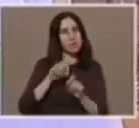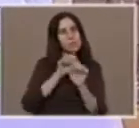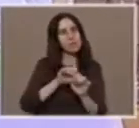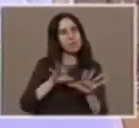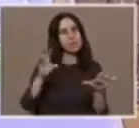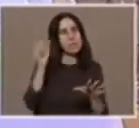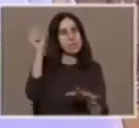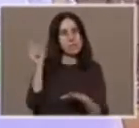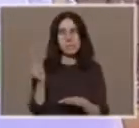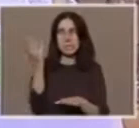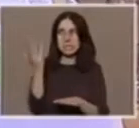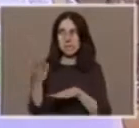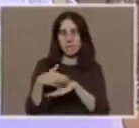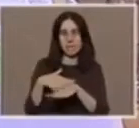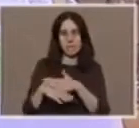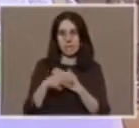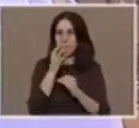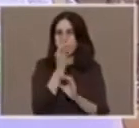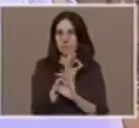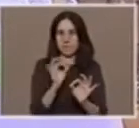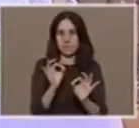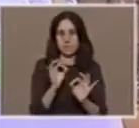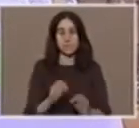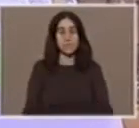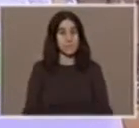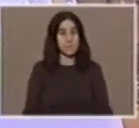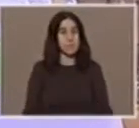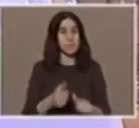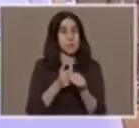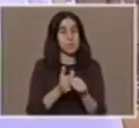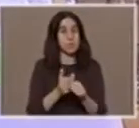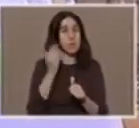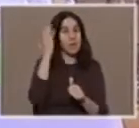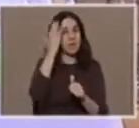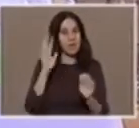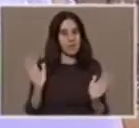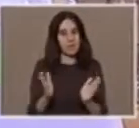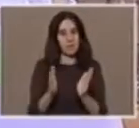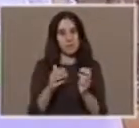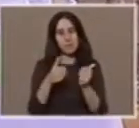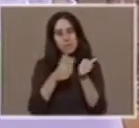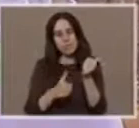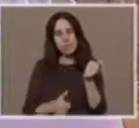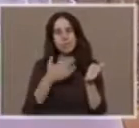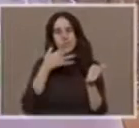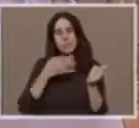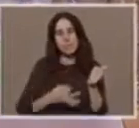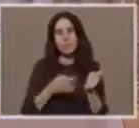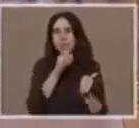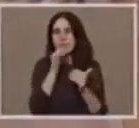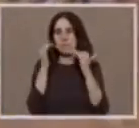as vossas maravilhas. Por isso, com os anjos e os arcanjos, todos os coros